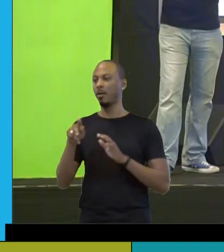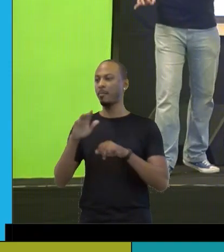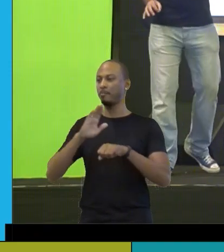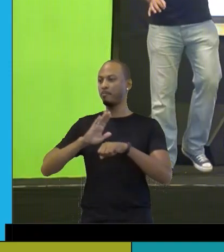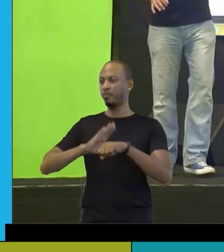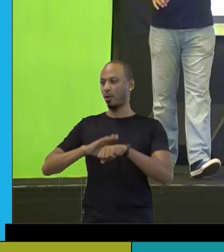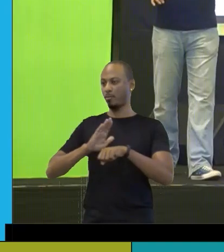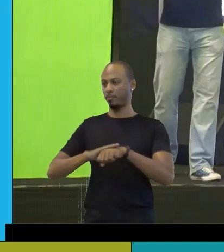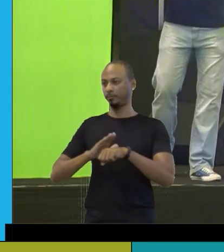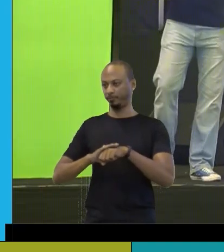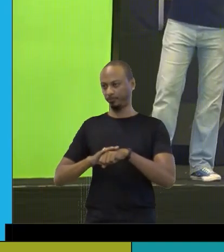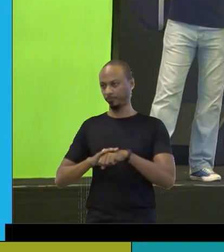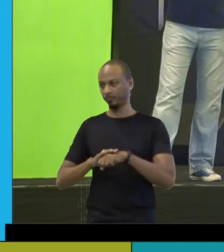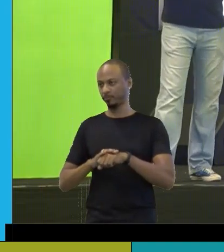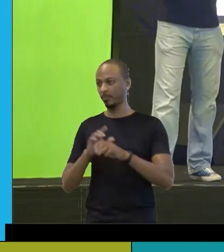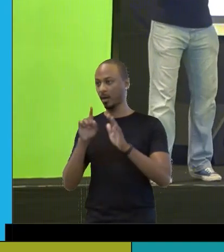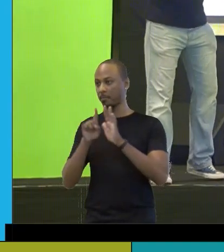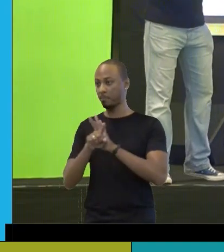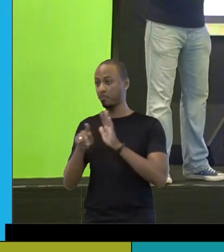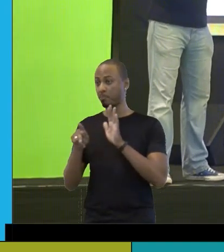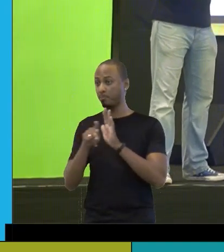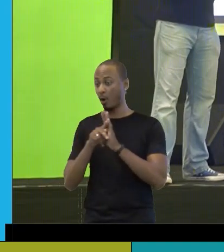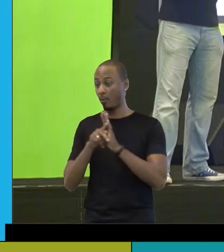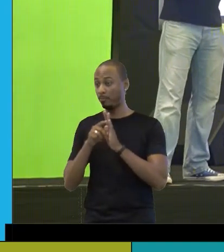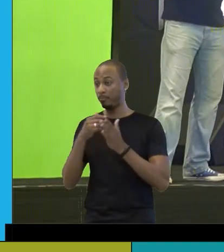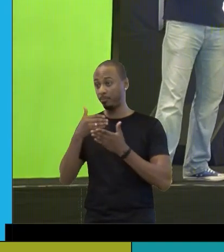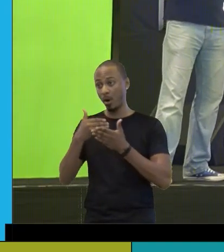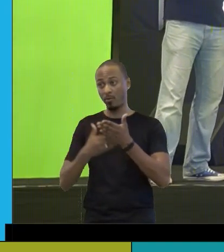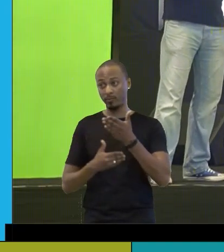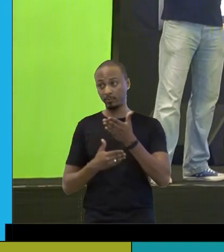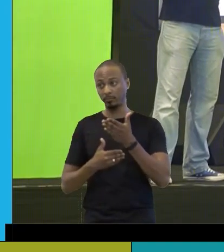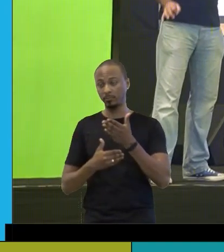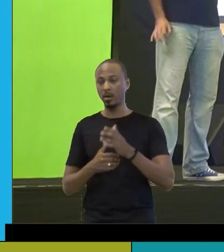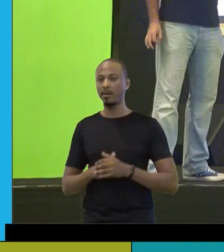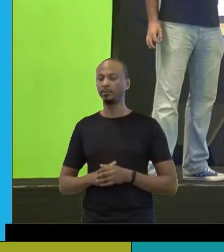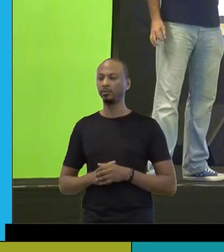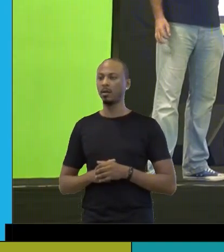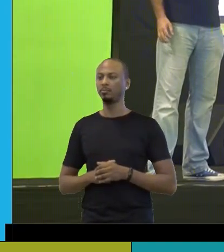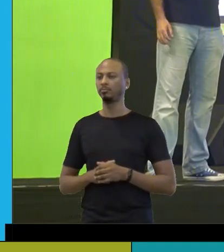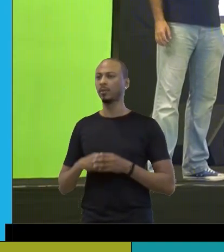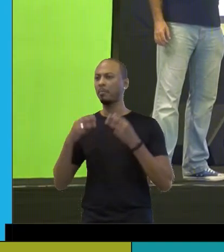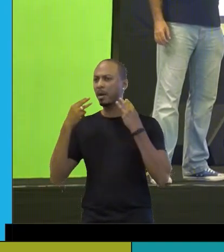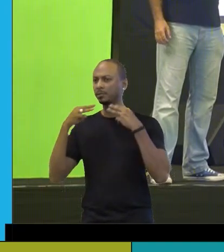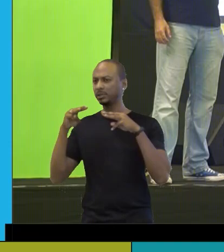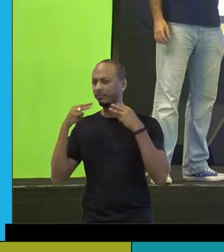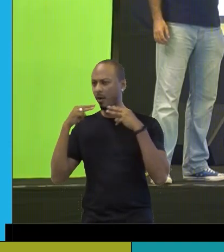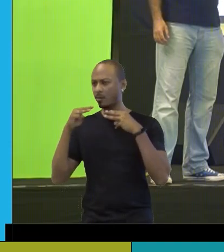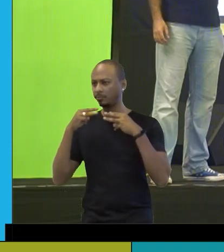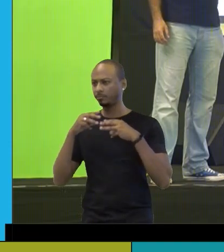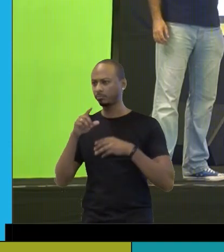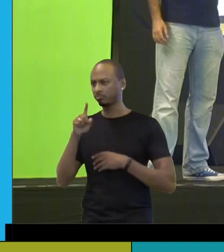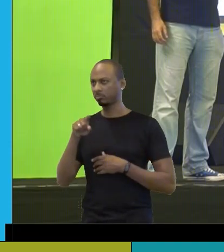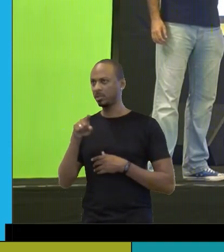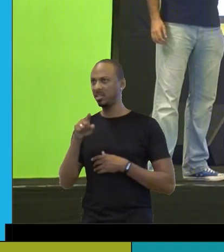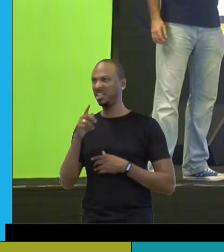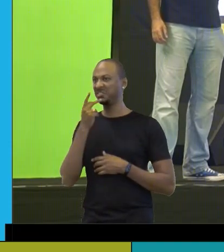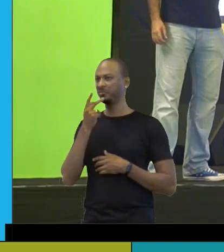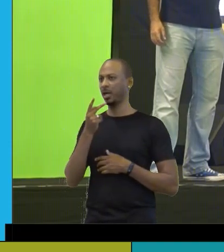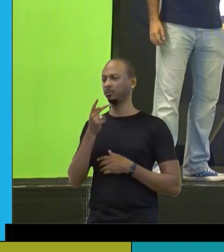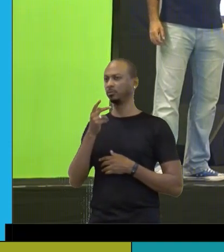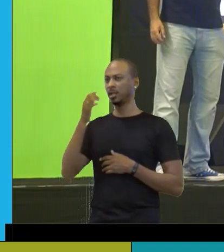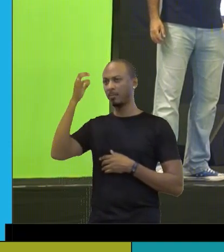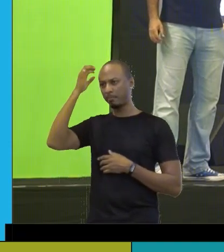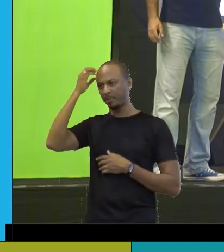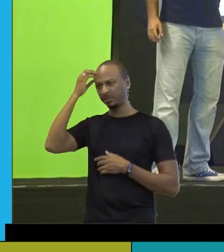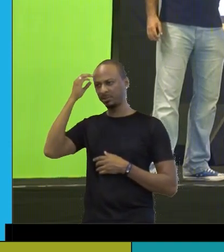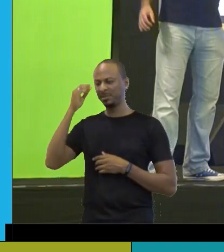de prova. Maquiavel considera que o príncipe ele deve ser um tirano? Sim ou não?